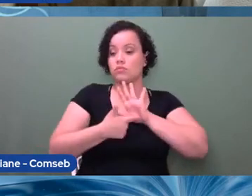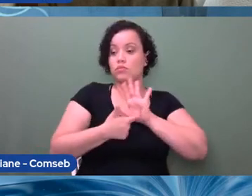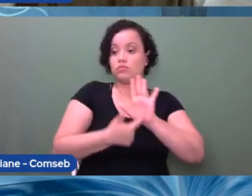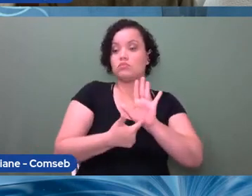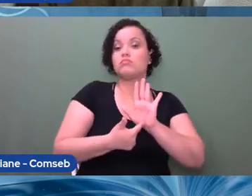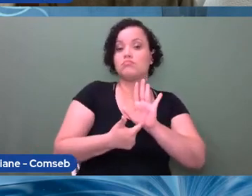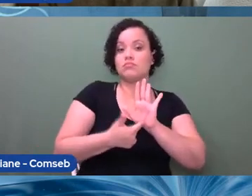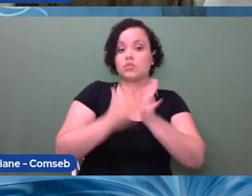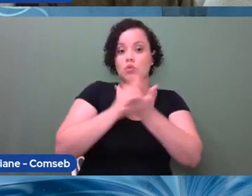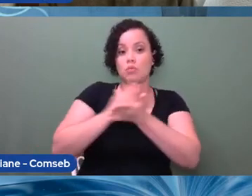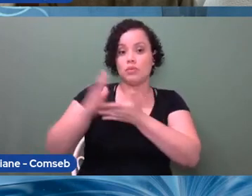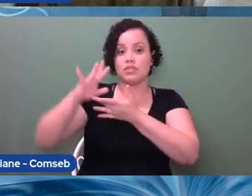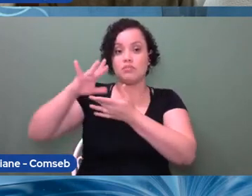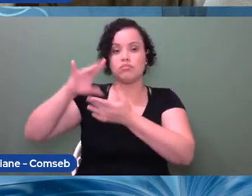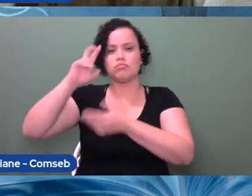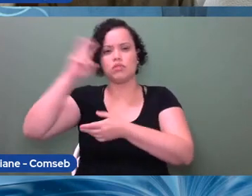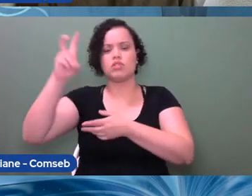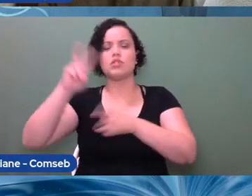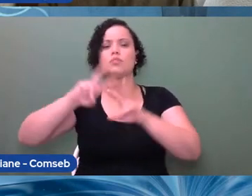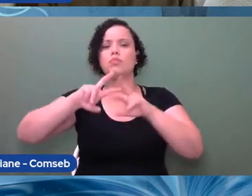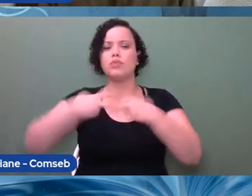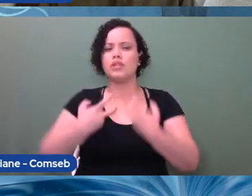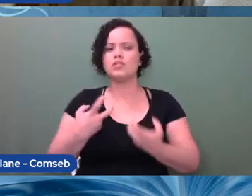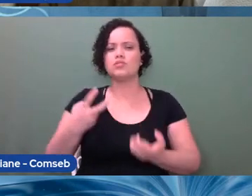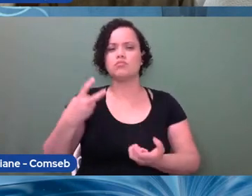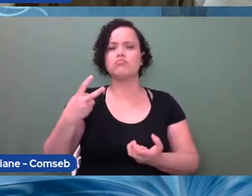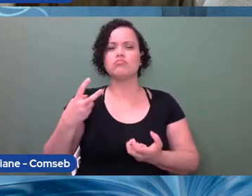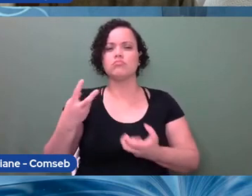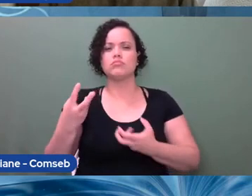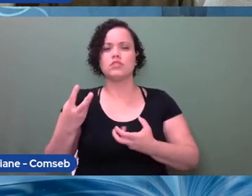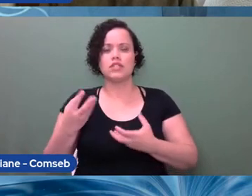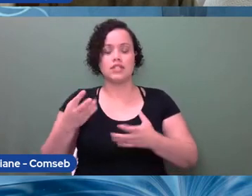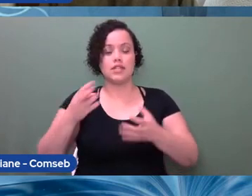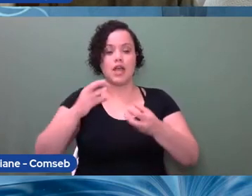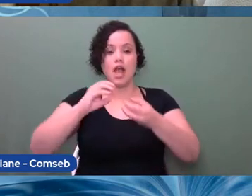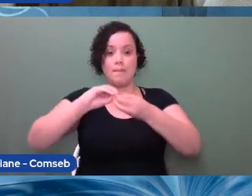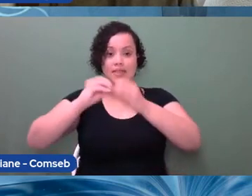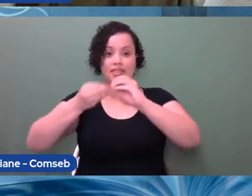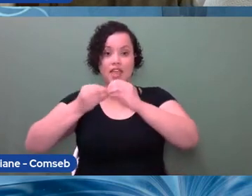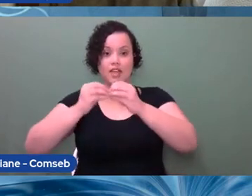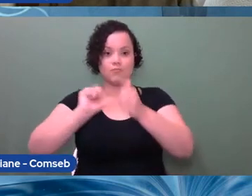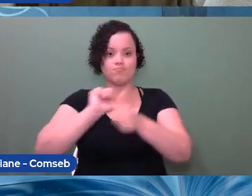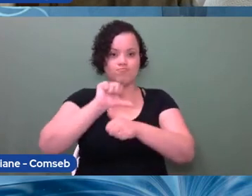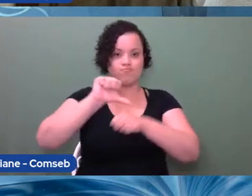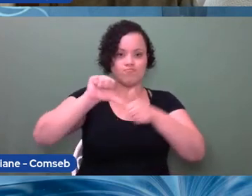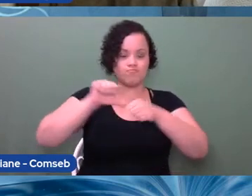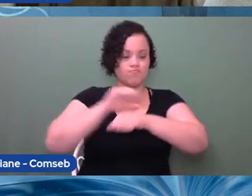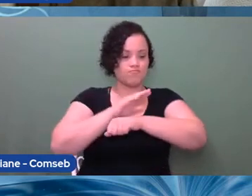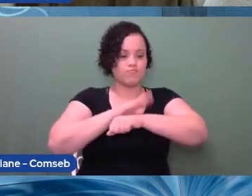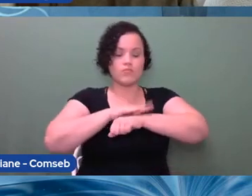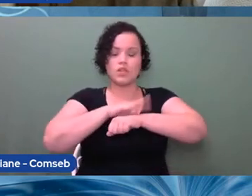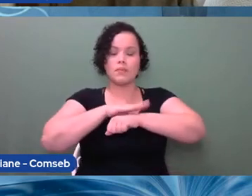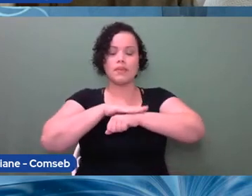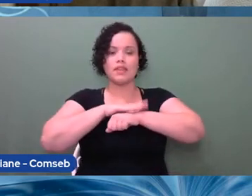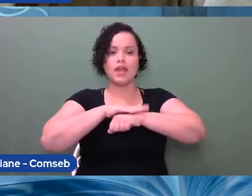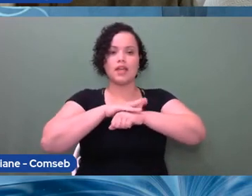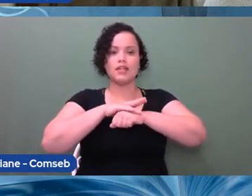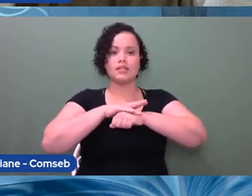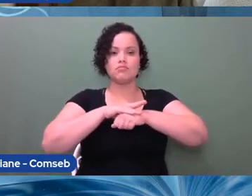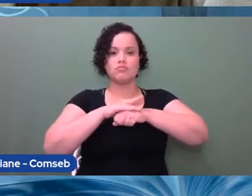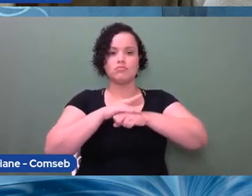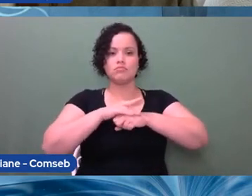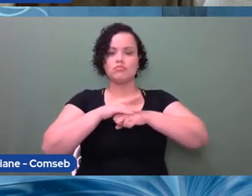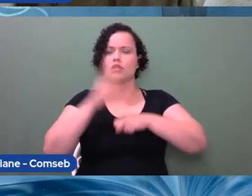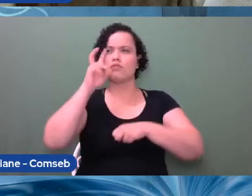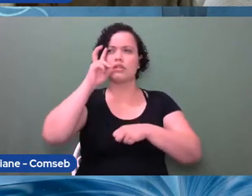princípio inteligente, por isso ele intelectualiza a matéria, porque ele está presente, e, ao mesmo tempo,